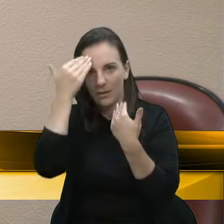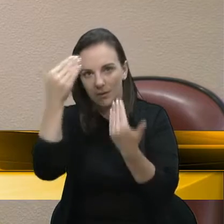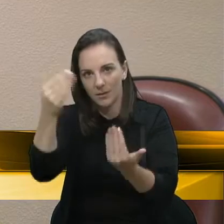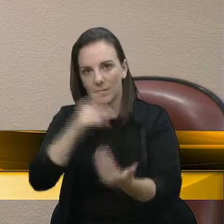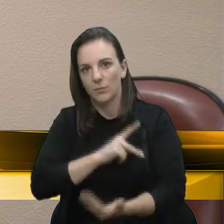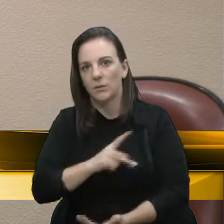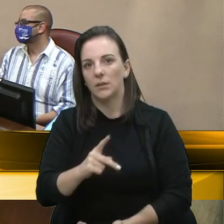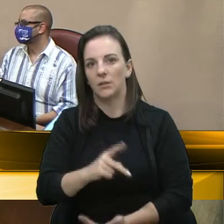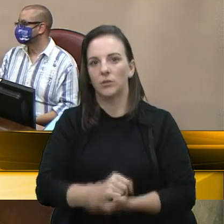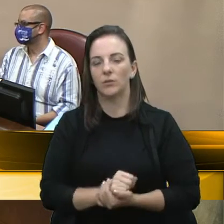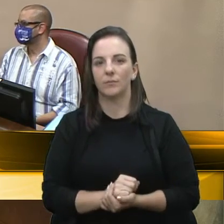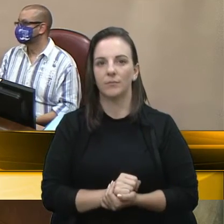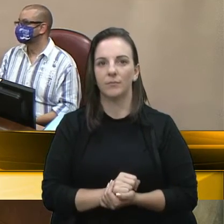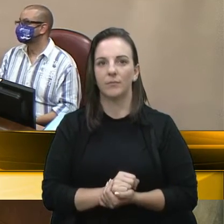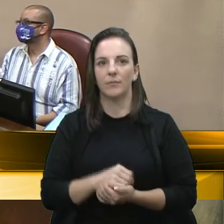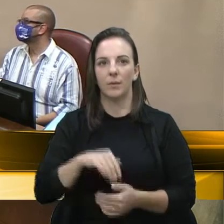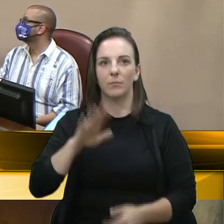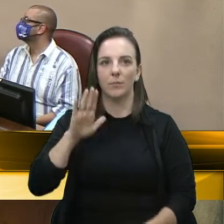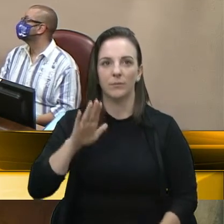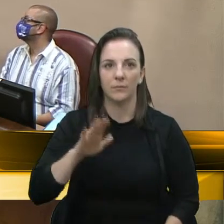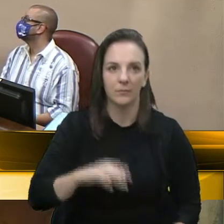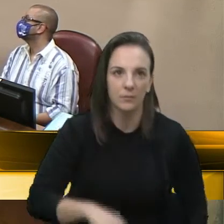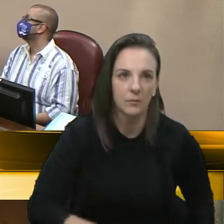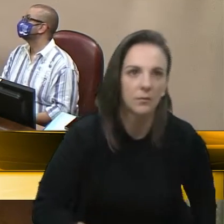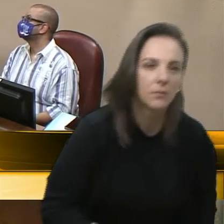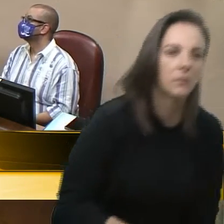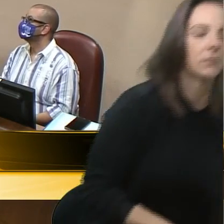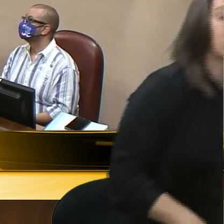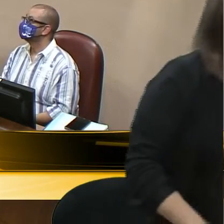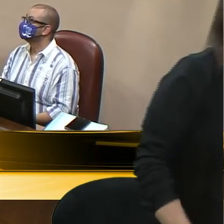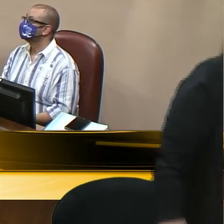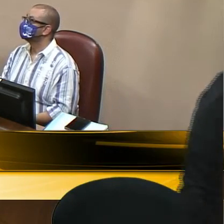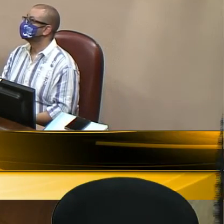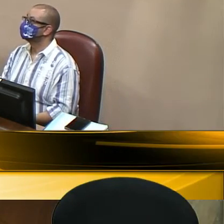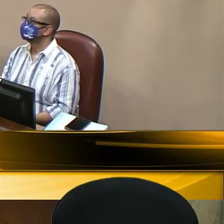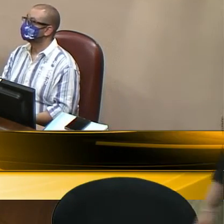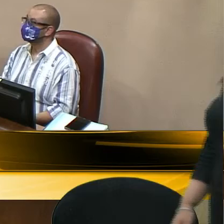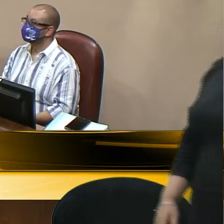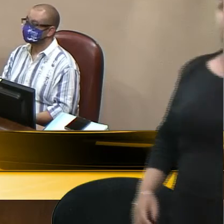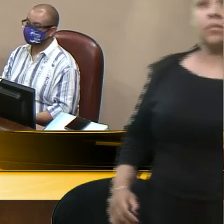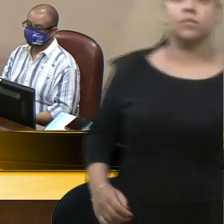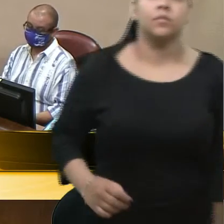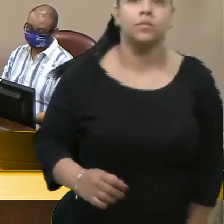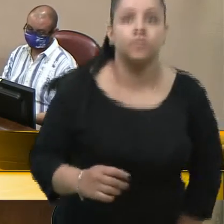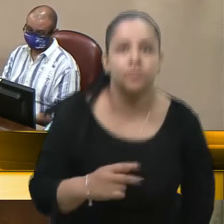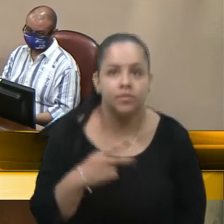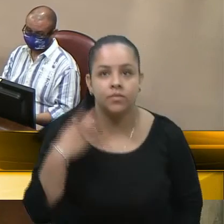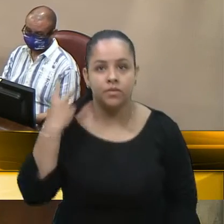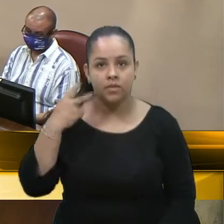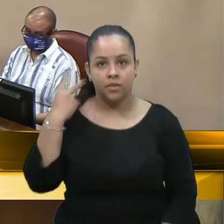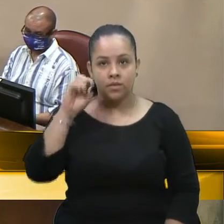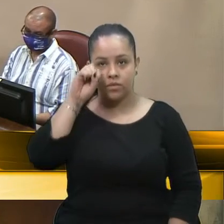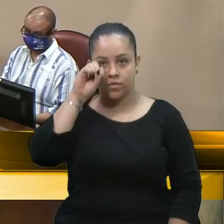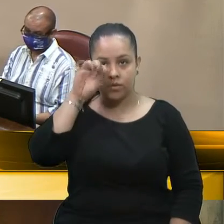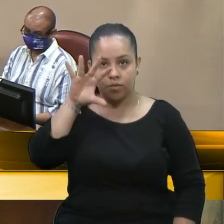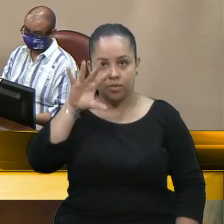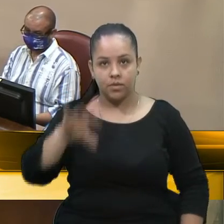presidente. Uma parte, vereadora. Solicitação de parte, vereador Fiuza? Isso. Por